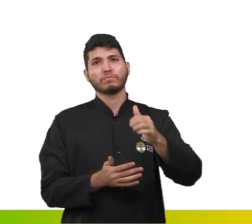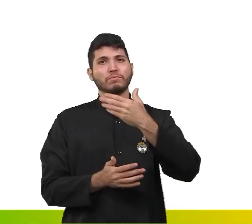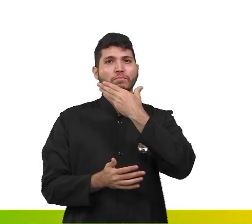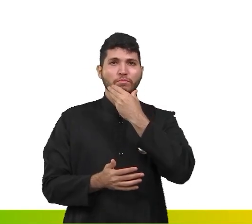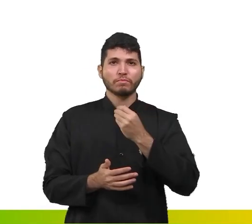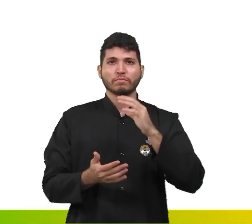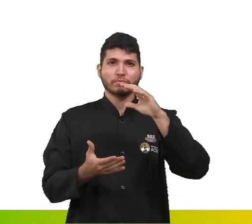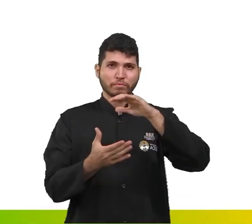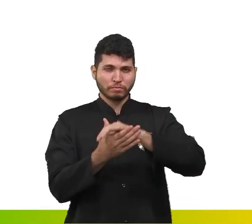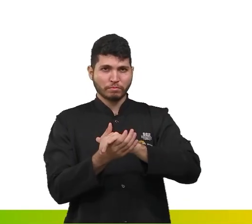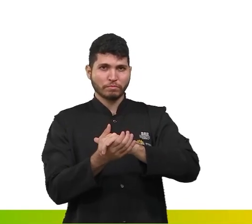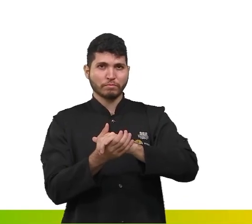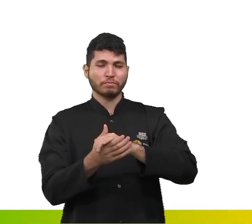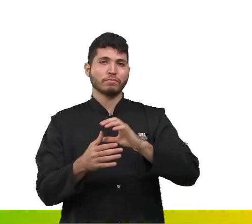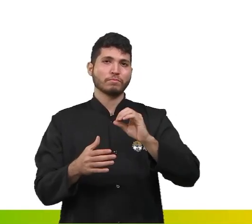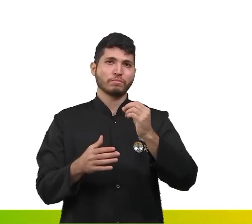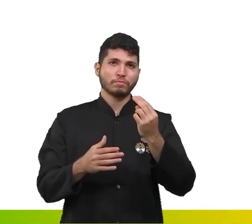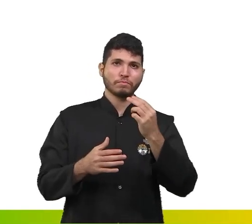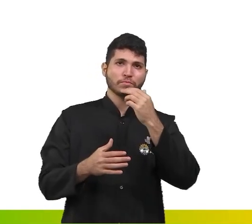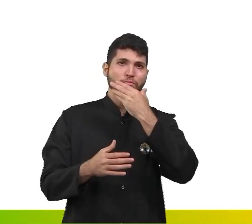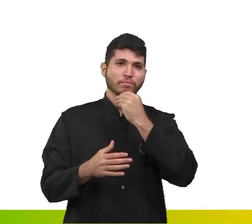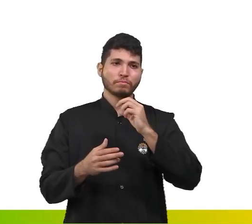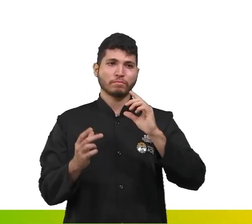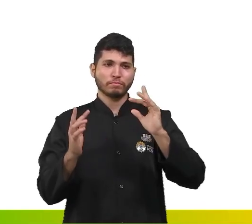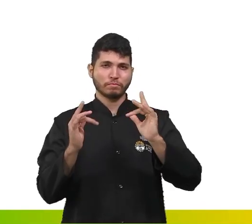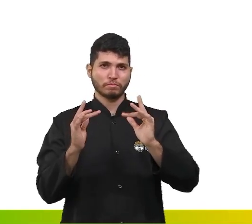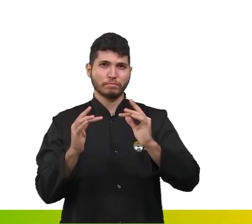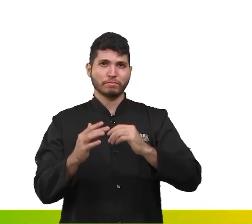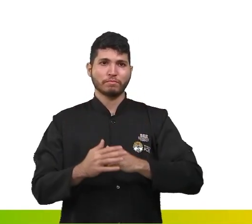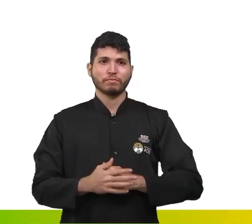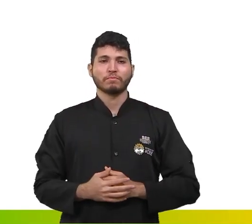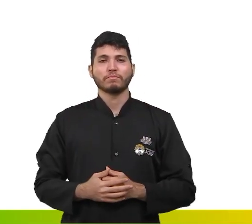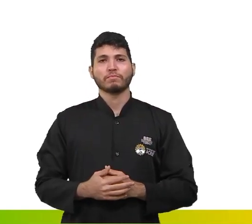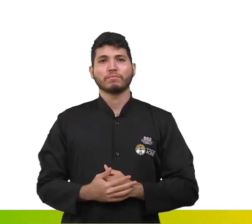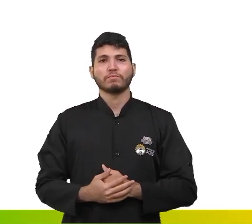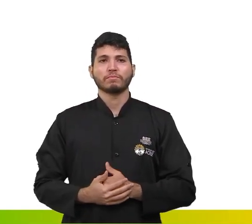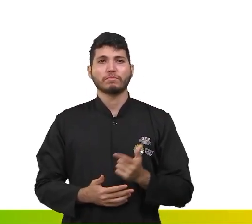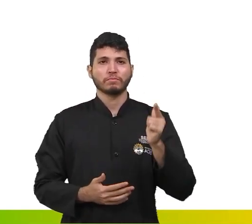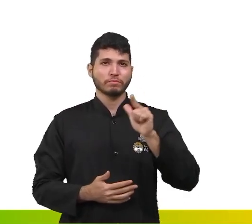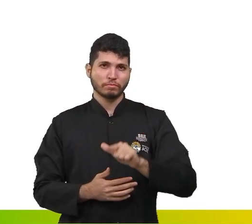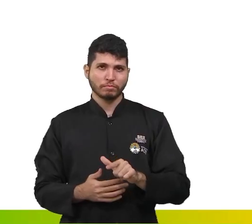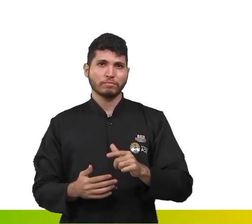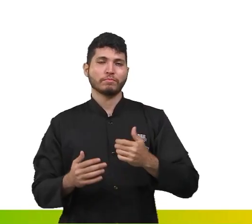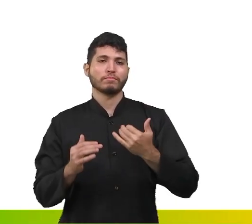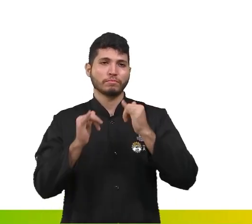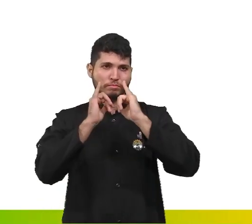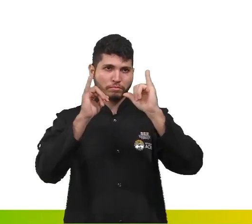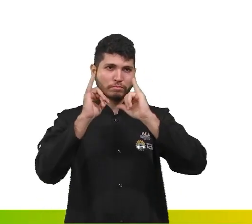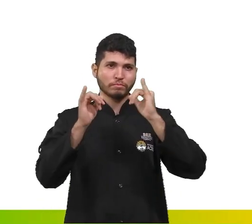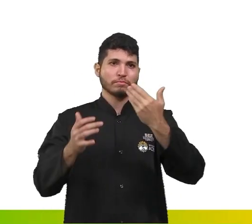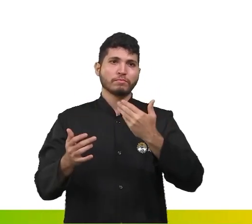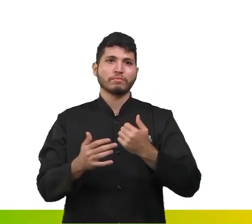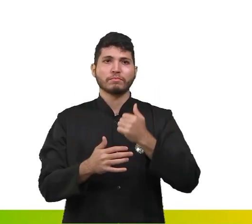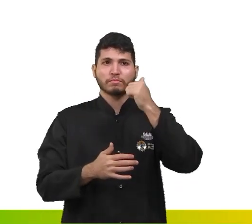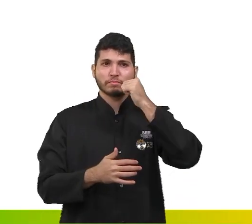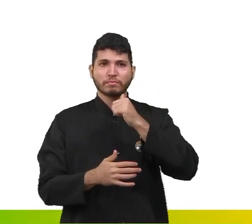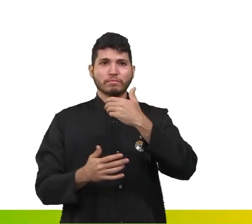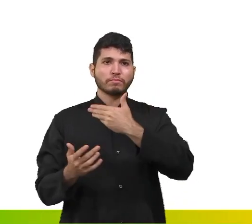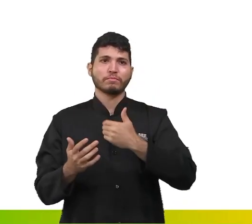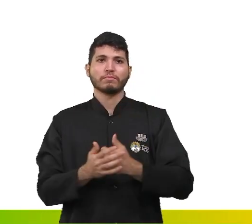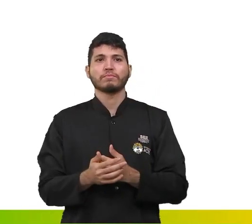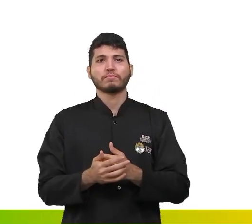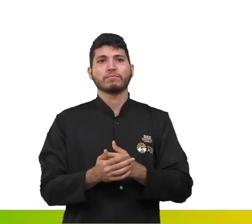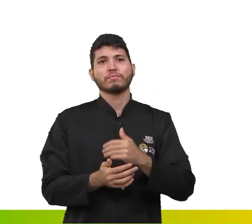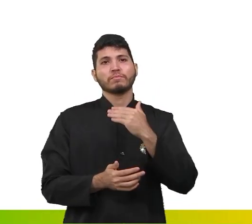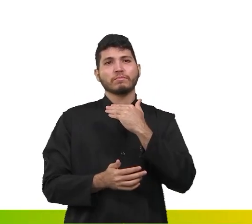as notícias. Temos mais manchetes de jornais. Mulher é morta e marido morre atropelado